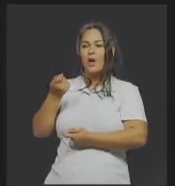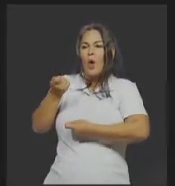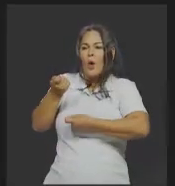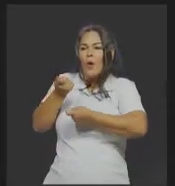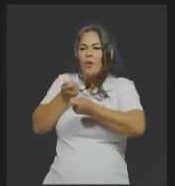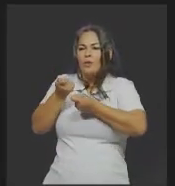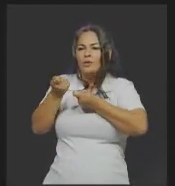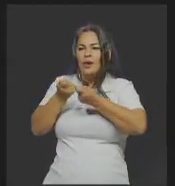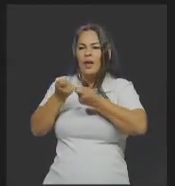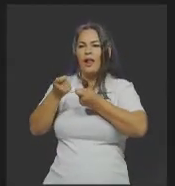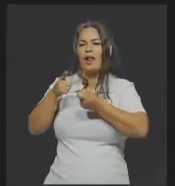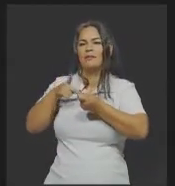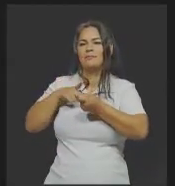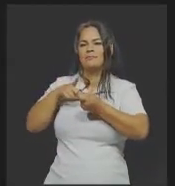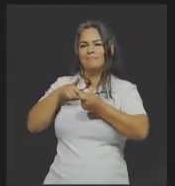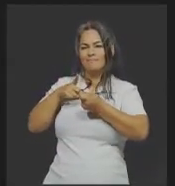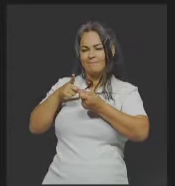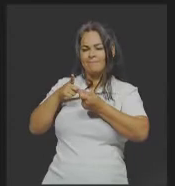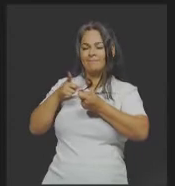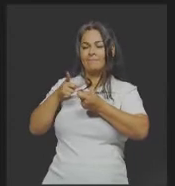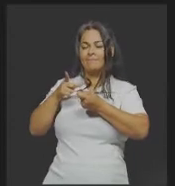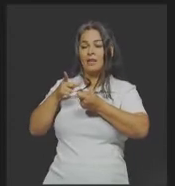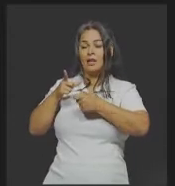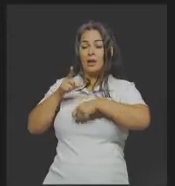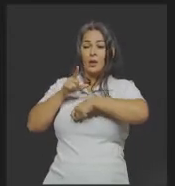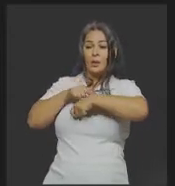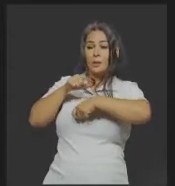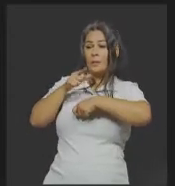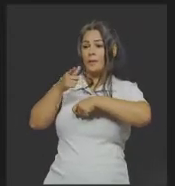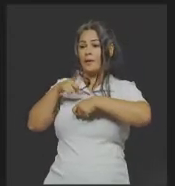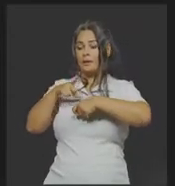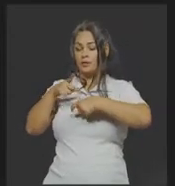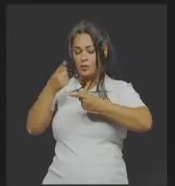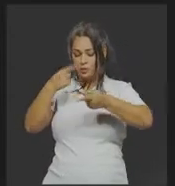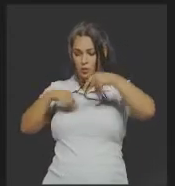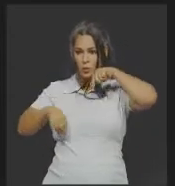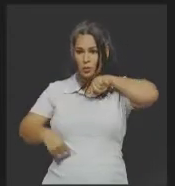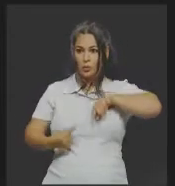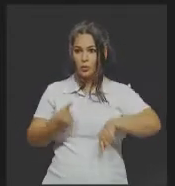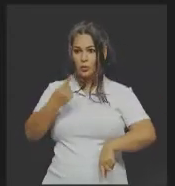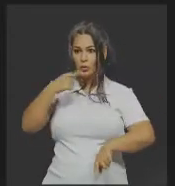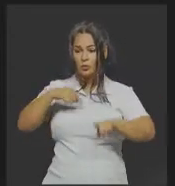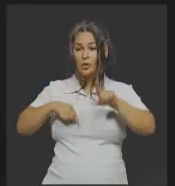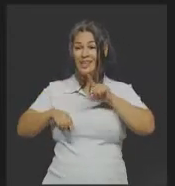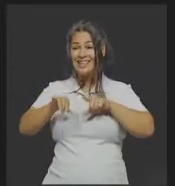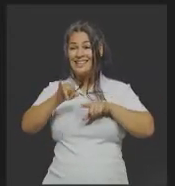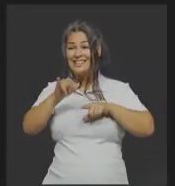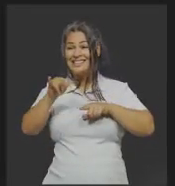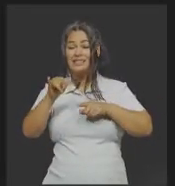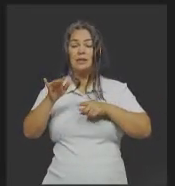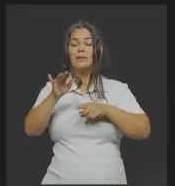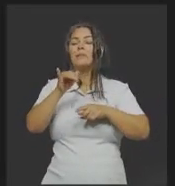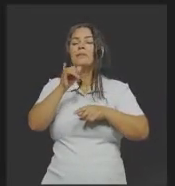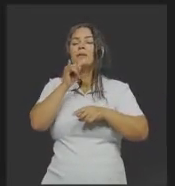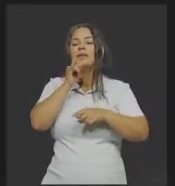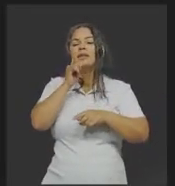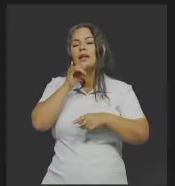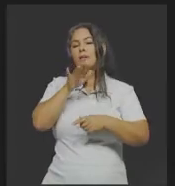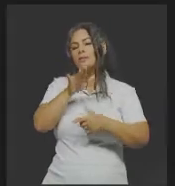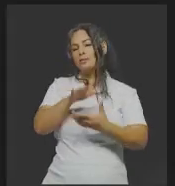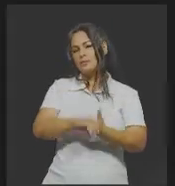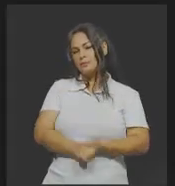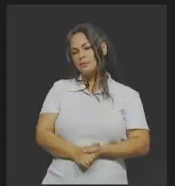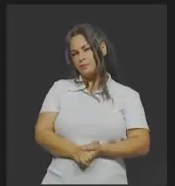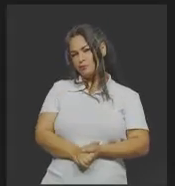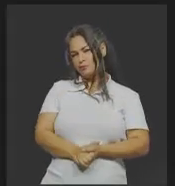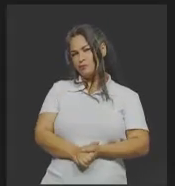exemplo, problemas com alteração nos níveis desse hormônio podem causar insônia. Então, sabe aquela coisa assim que você